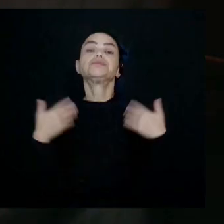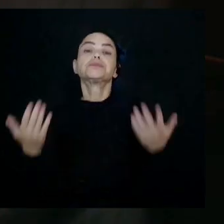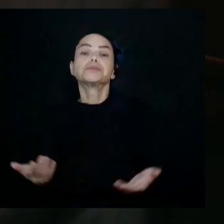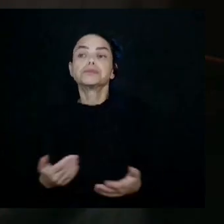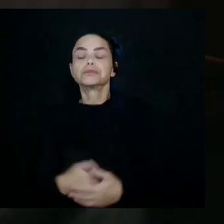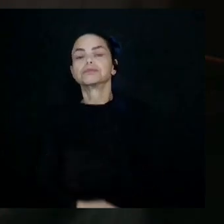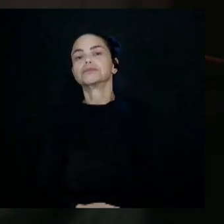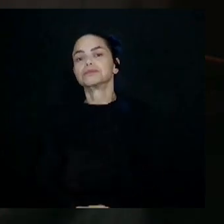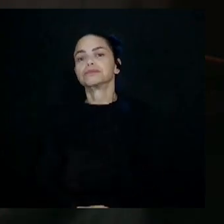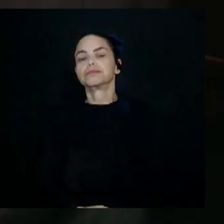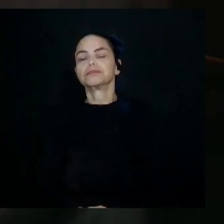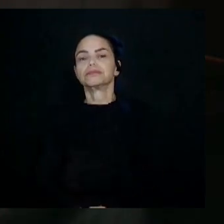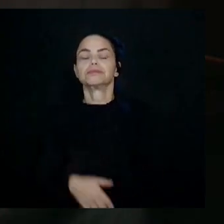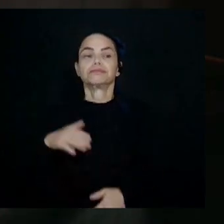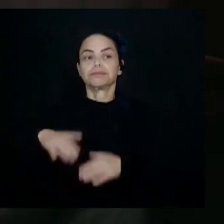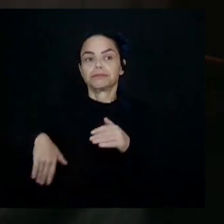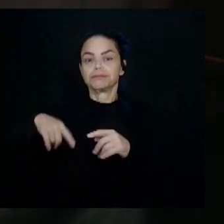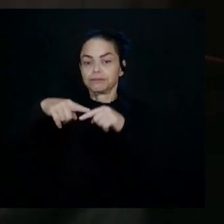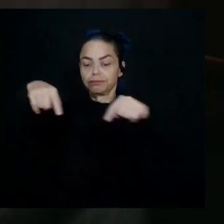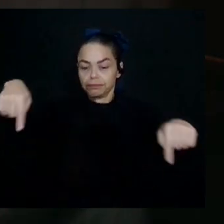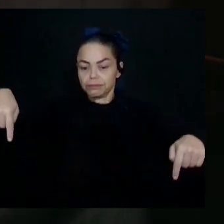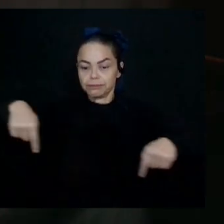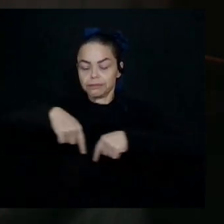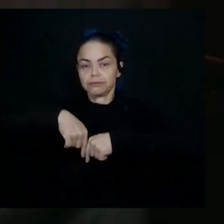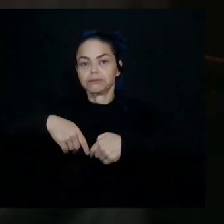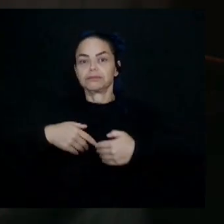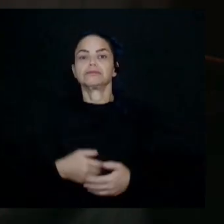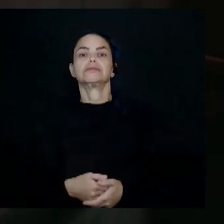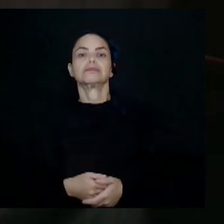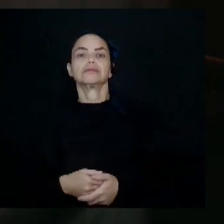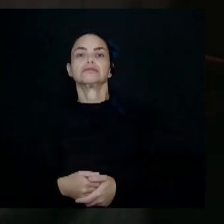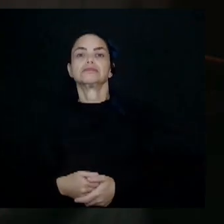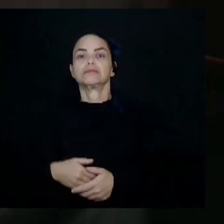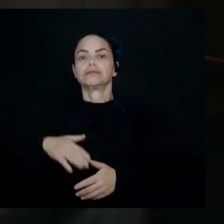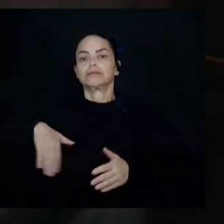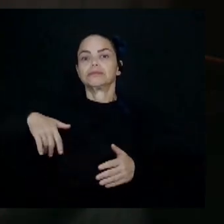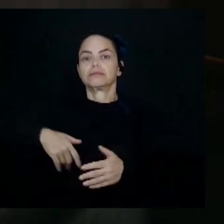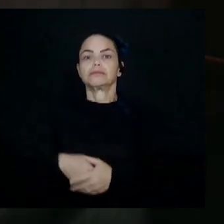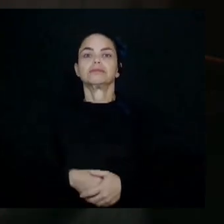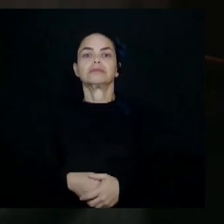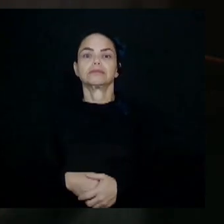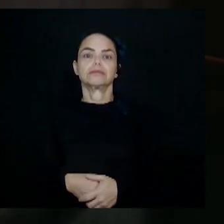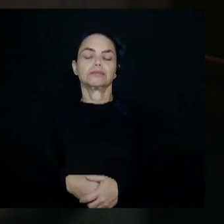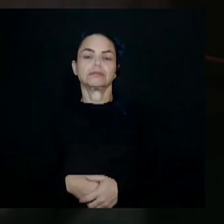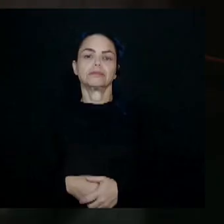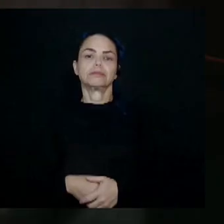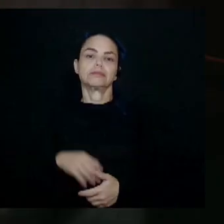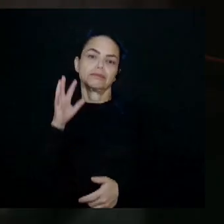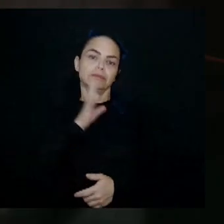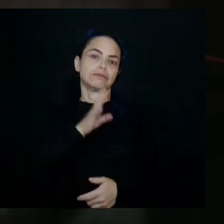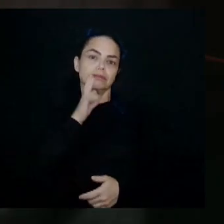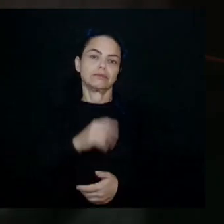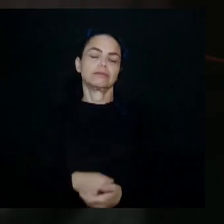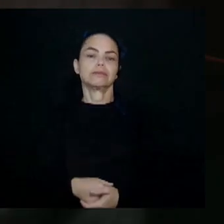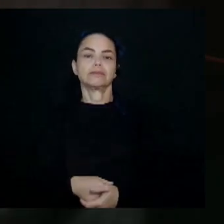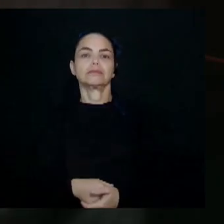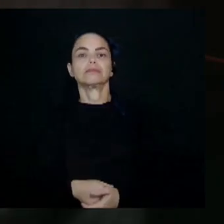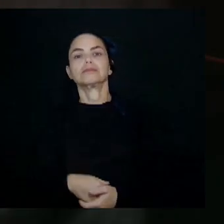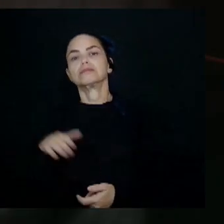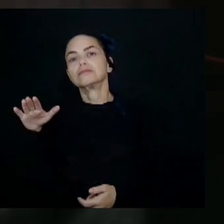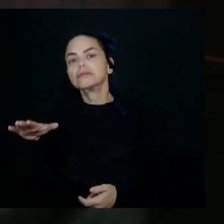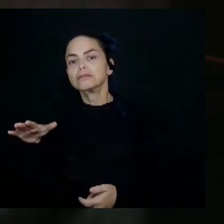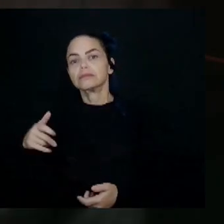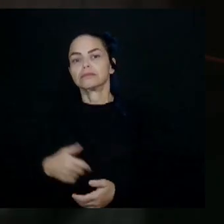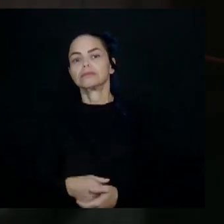piscina, de repente, tá lá só com shortinhos e sem camiseta, né? Ah, tá tudo bem, criança é criança.